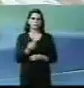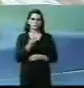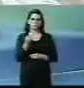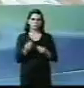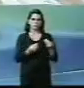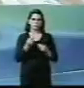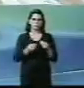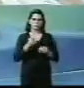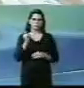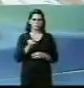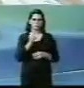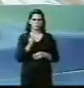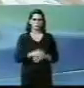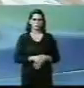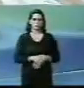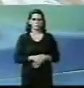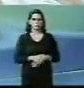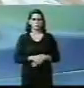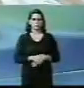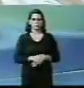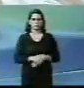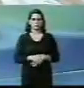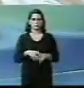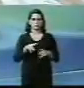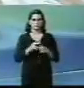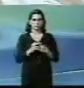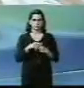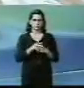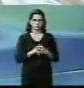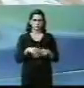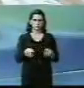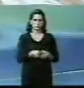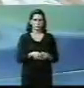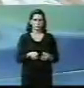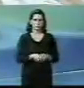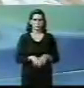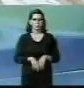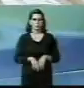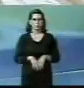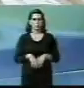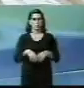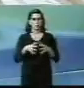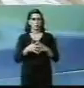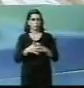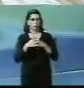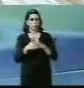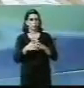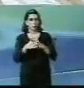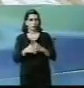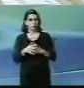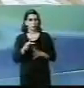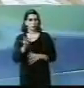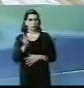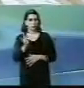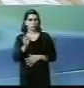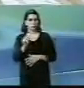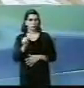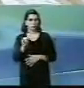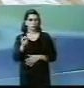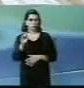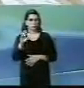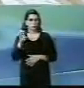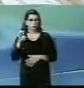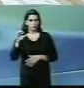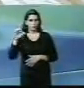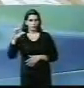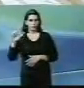que requer bastante processamento. É verdade. Vale lembrar também que não vamos confundir com o firewall, né? Ele abre o